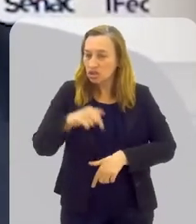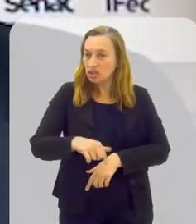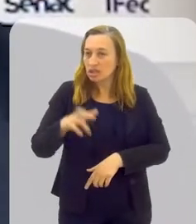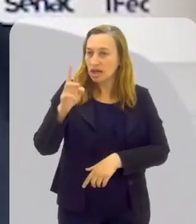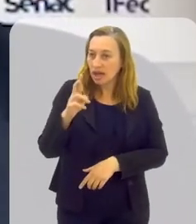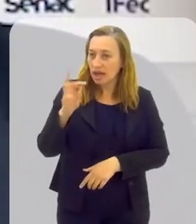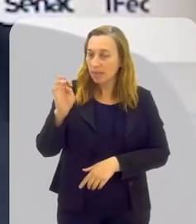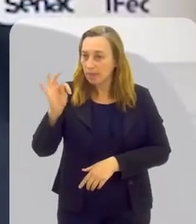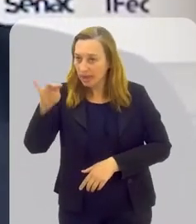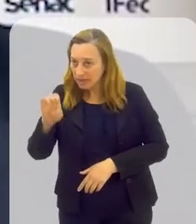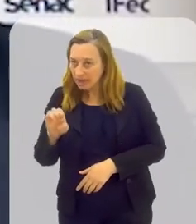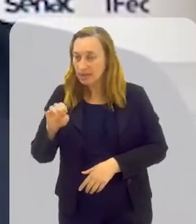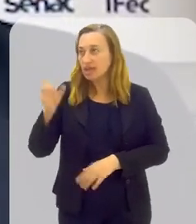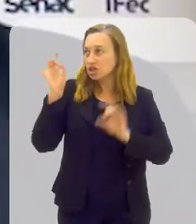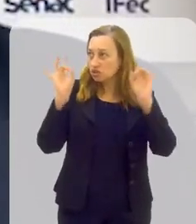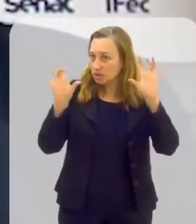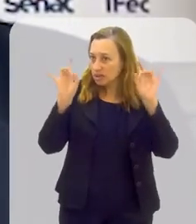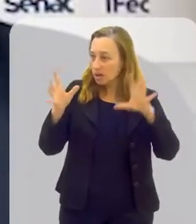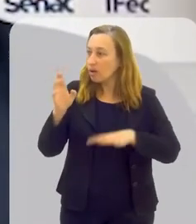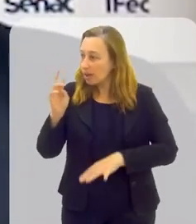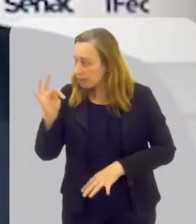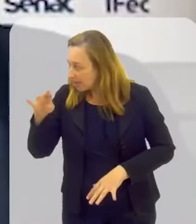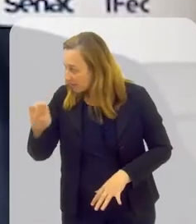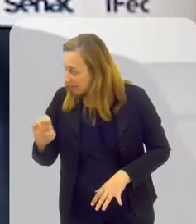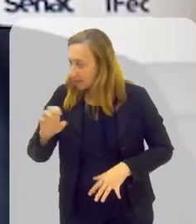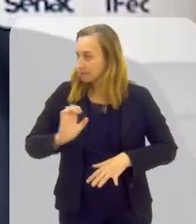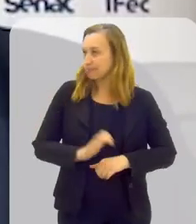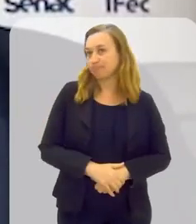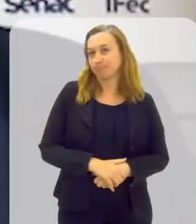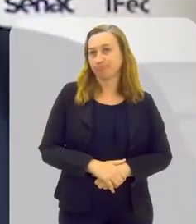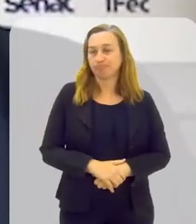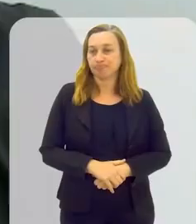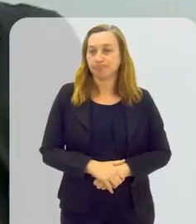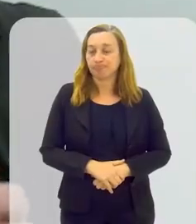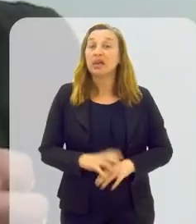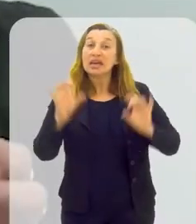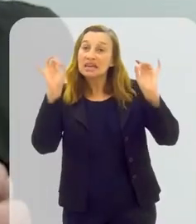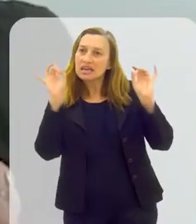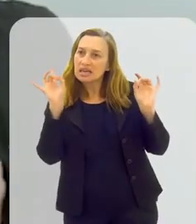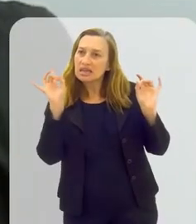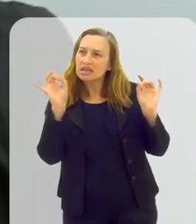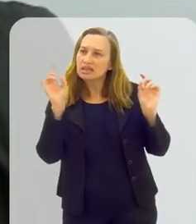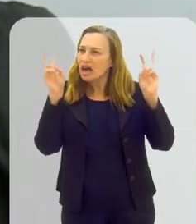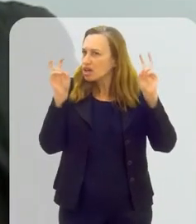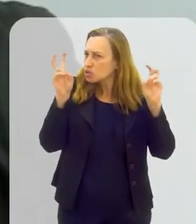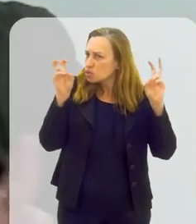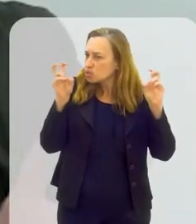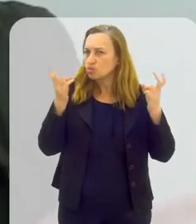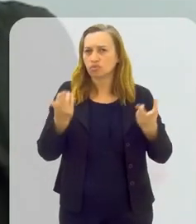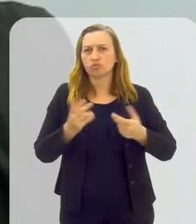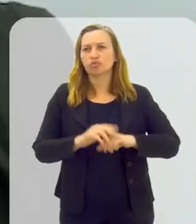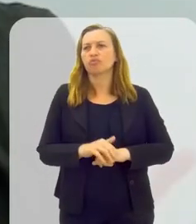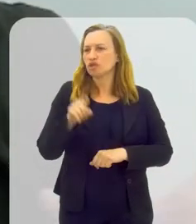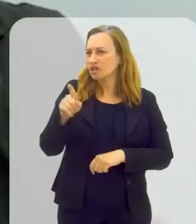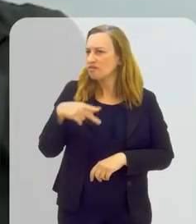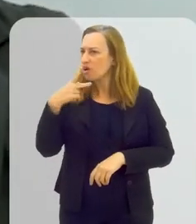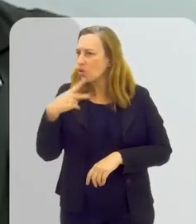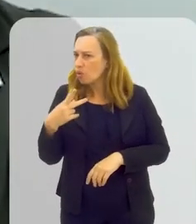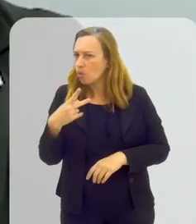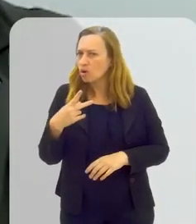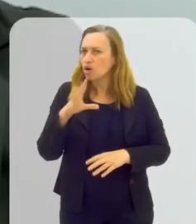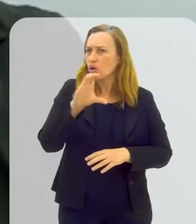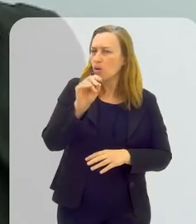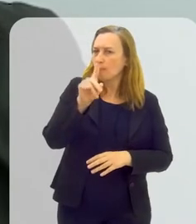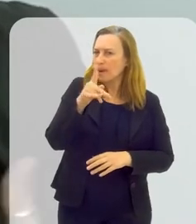ação aqui da repete em especial relação a repete e aí falando é sobre essa questão da destinação né